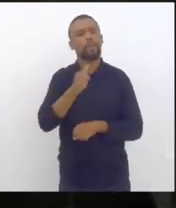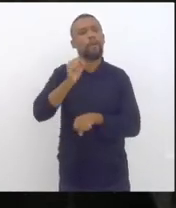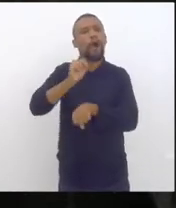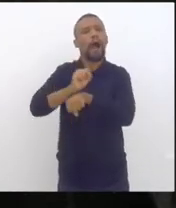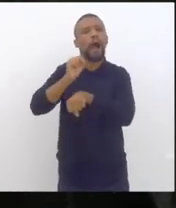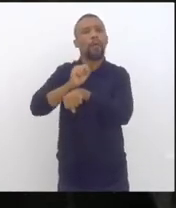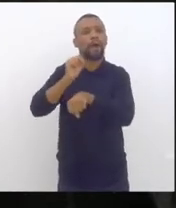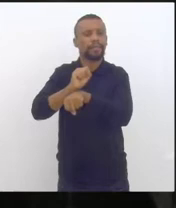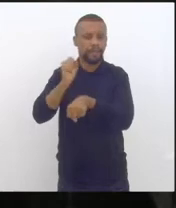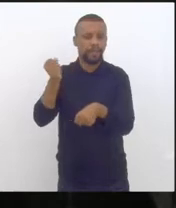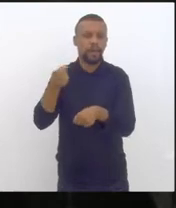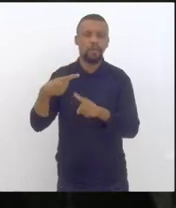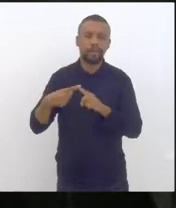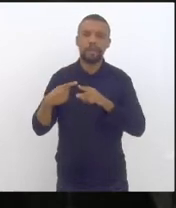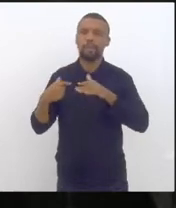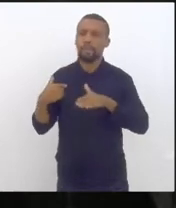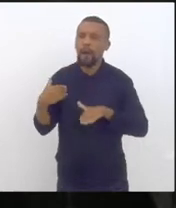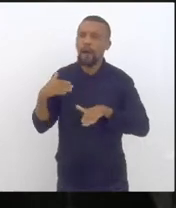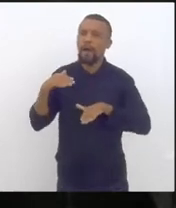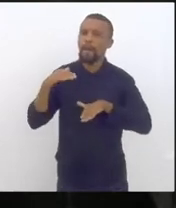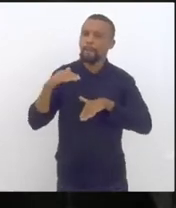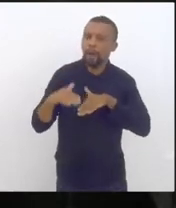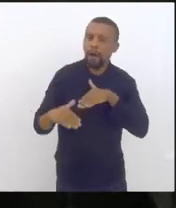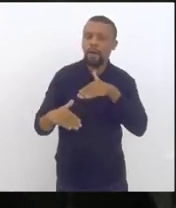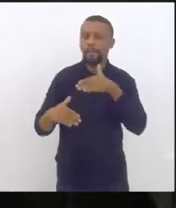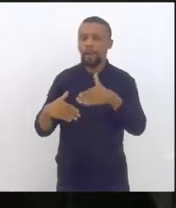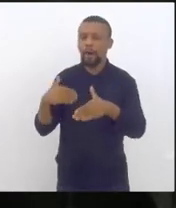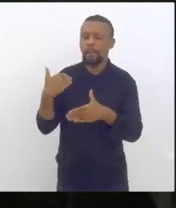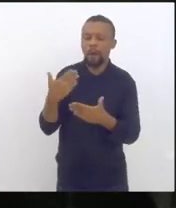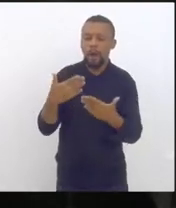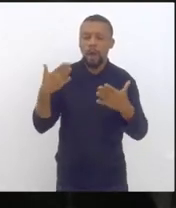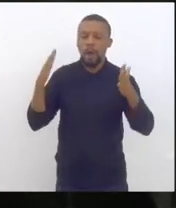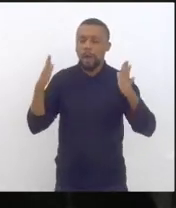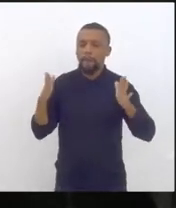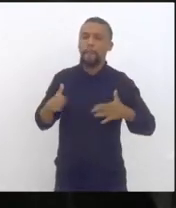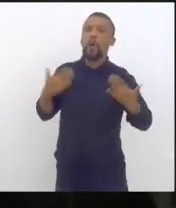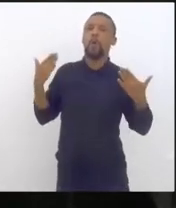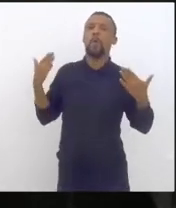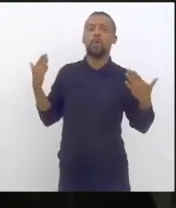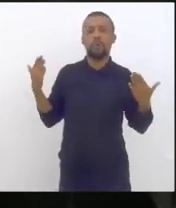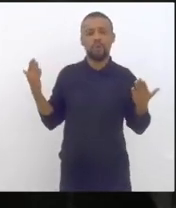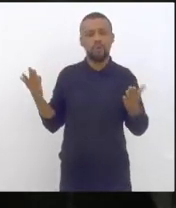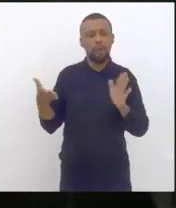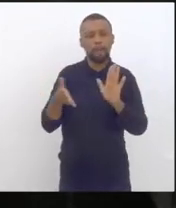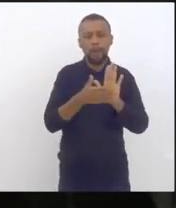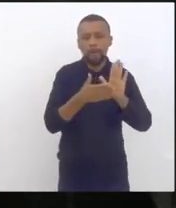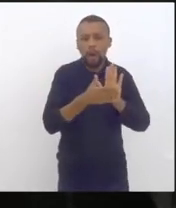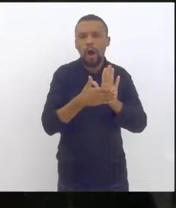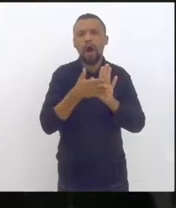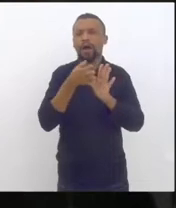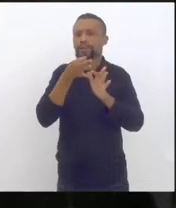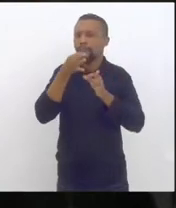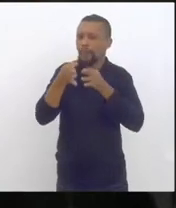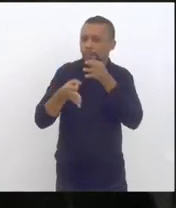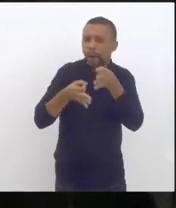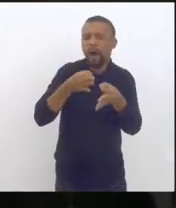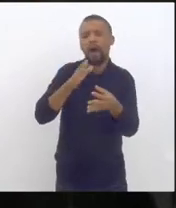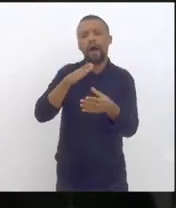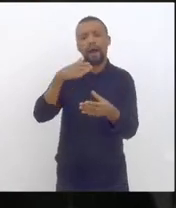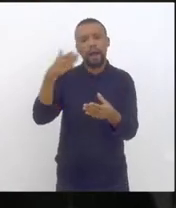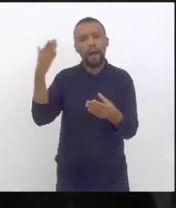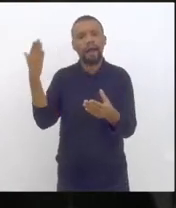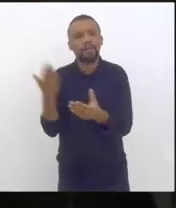volte e meia a gente se surpreende com proposições ações